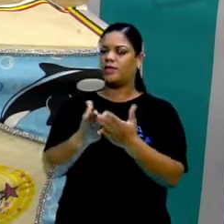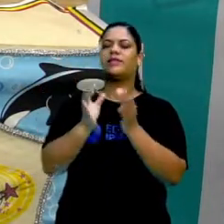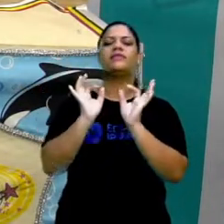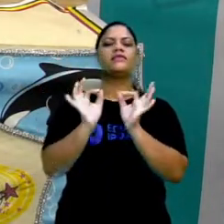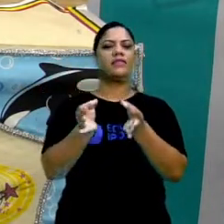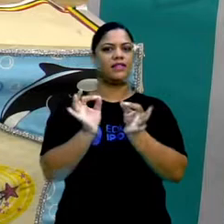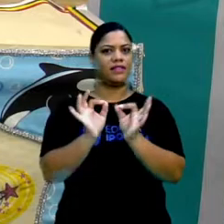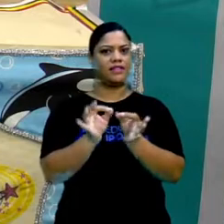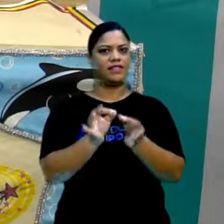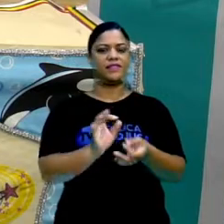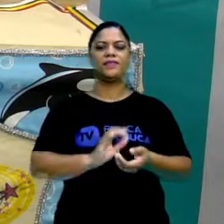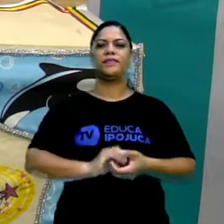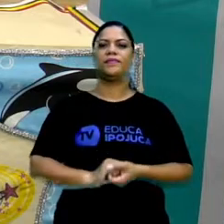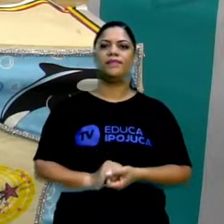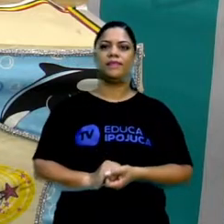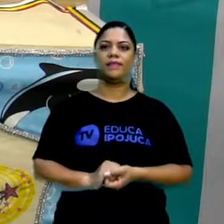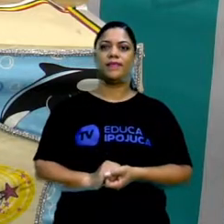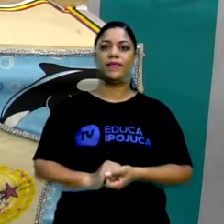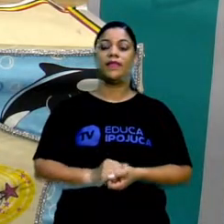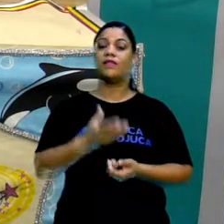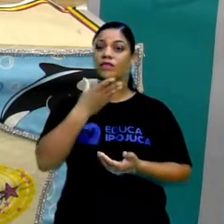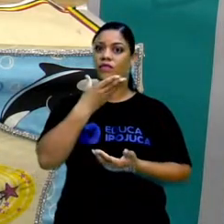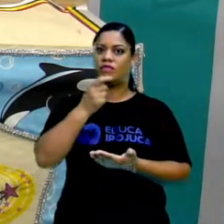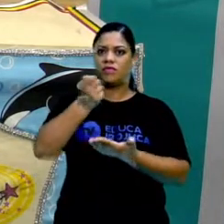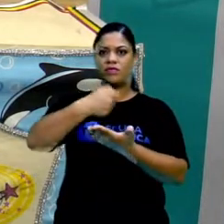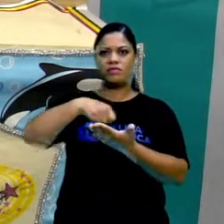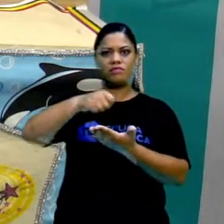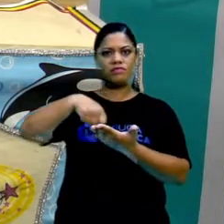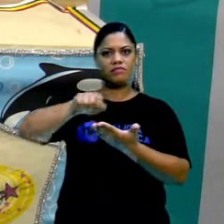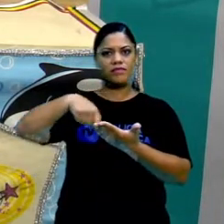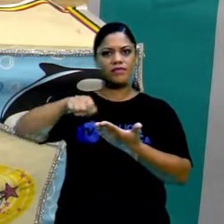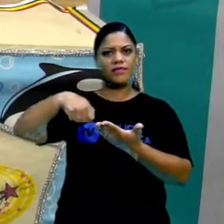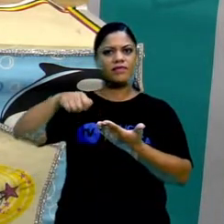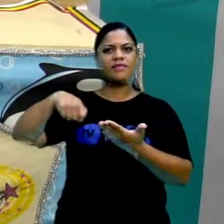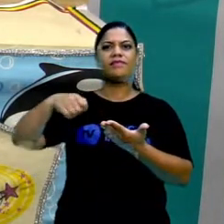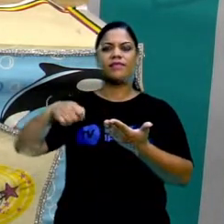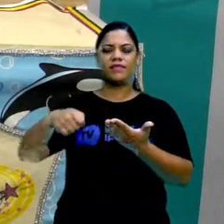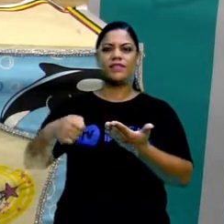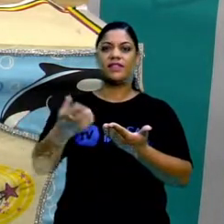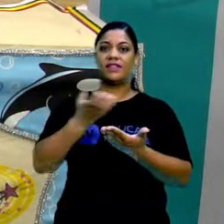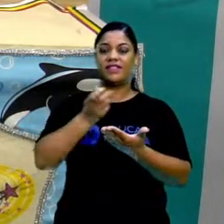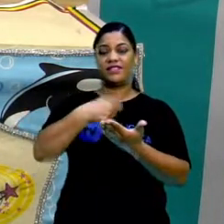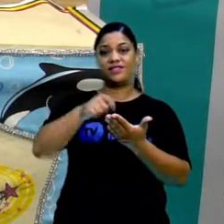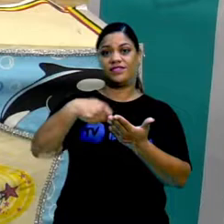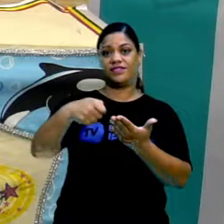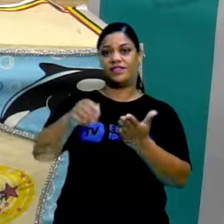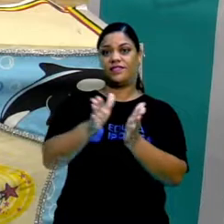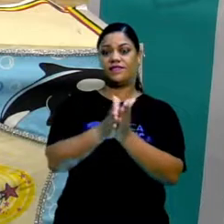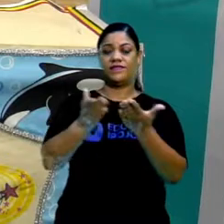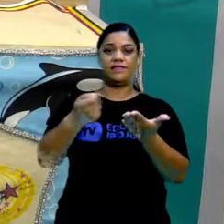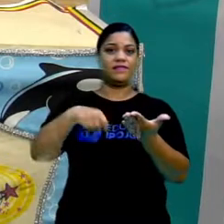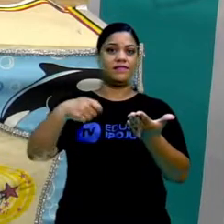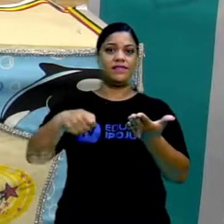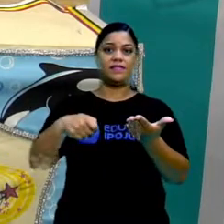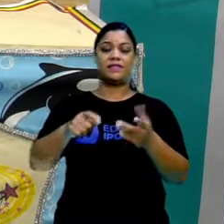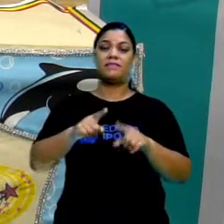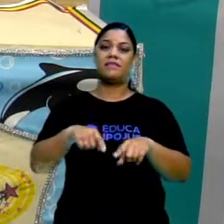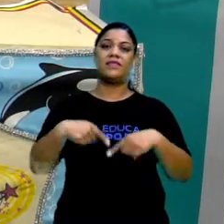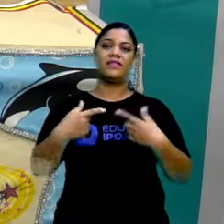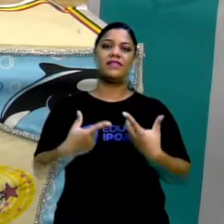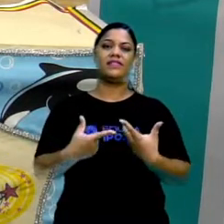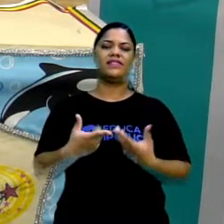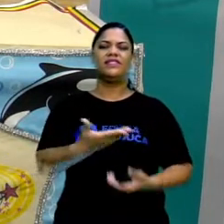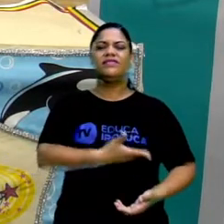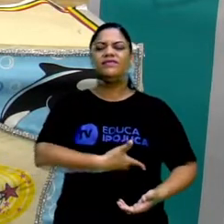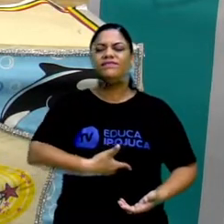Isso mesmo. Para um escritor. Ele estava querendo escrever seu livro, mas ele estava com